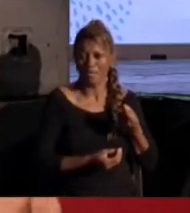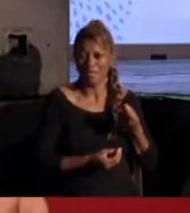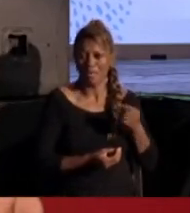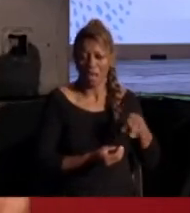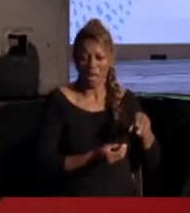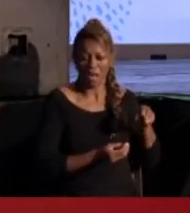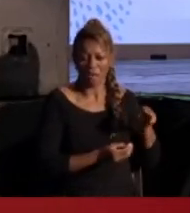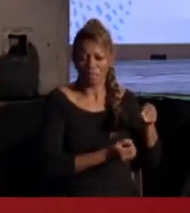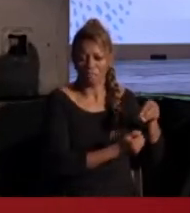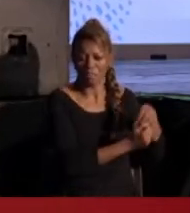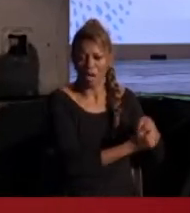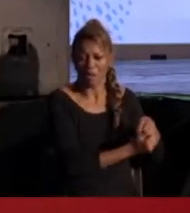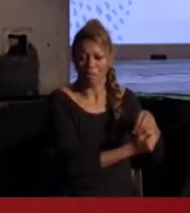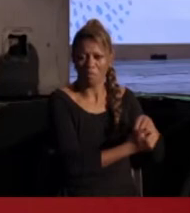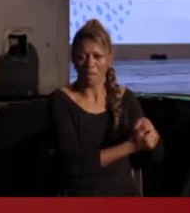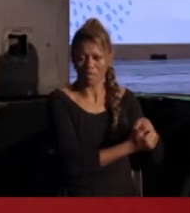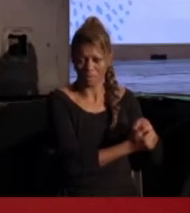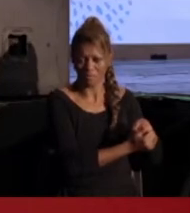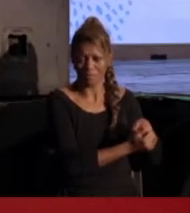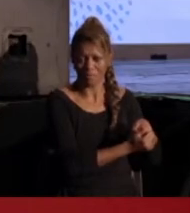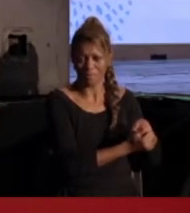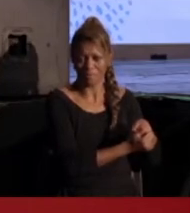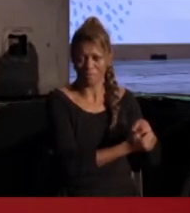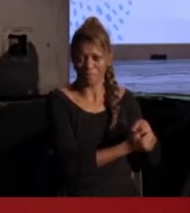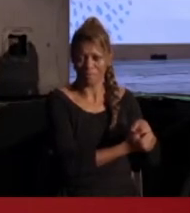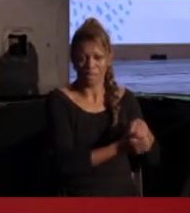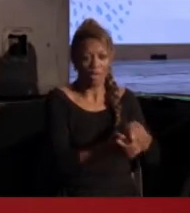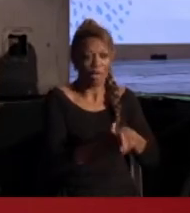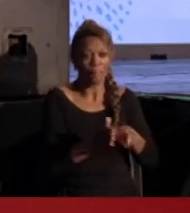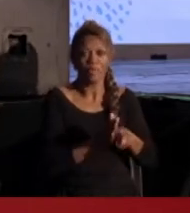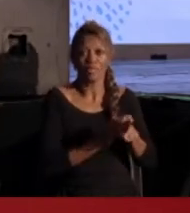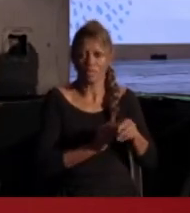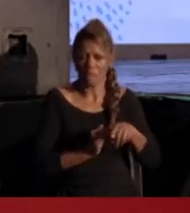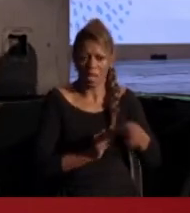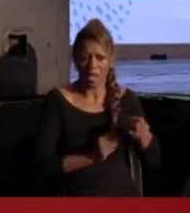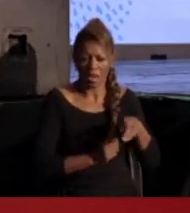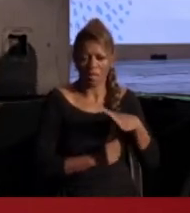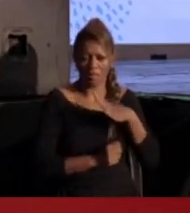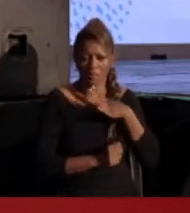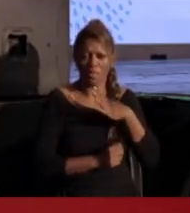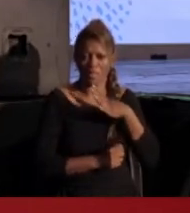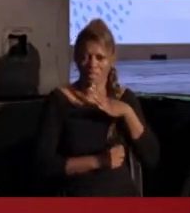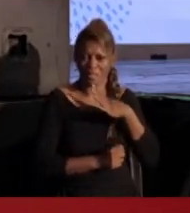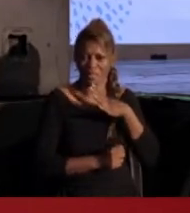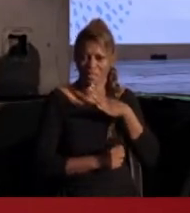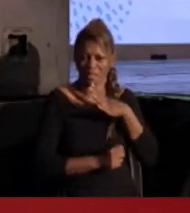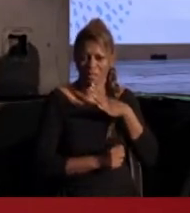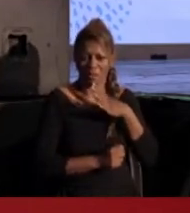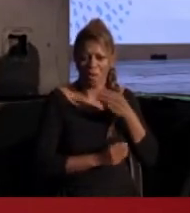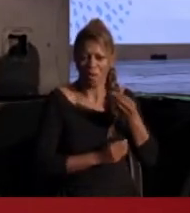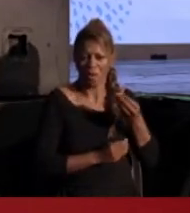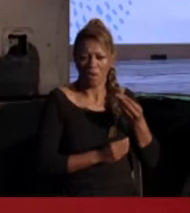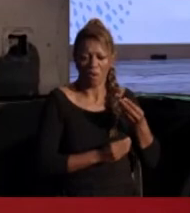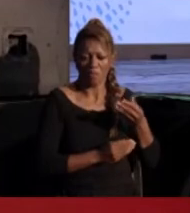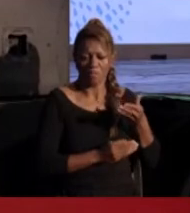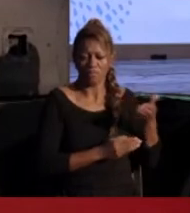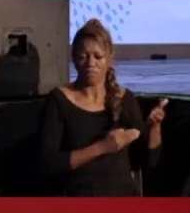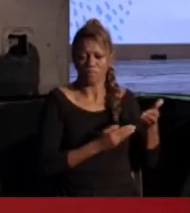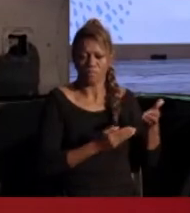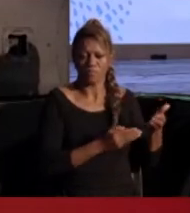estoque do banco? E eu perguntei a ela se ela sabia o trajeto do dente